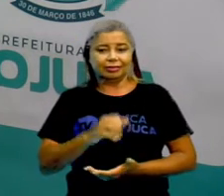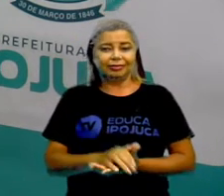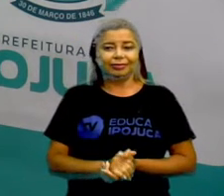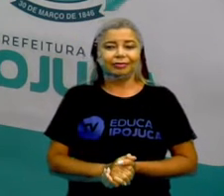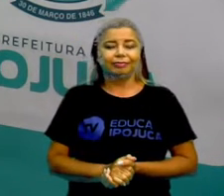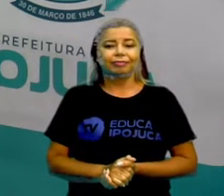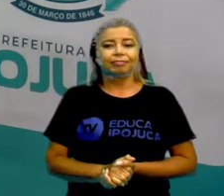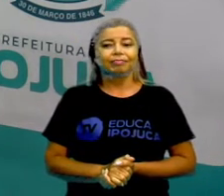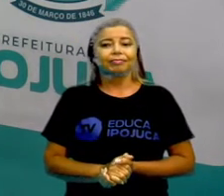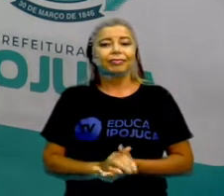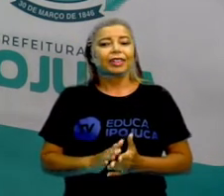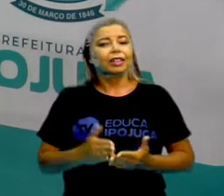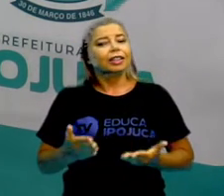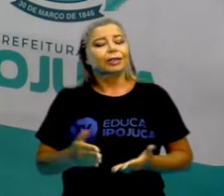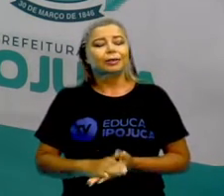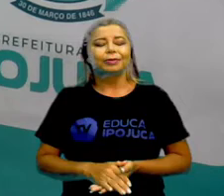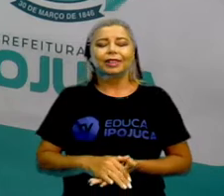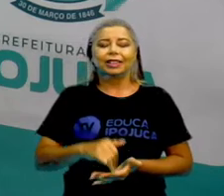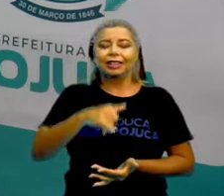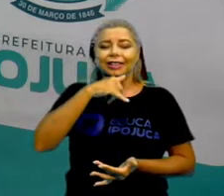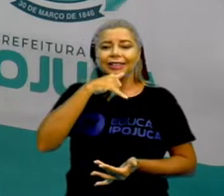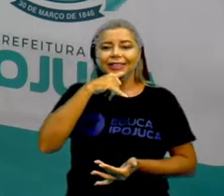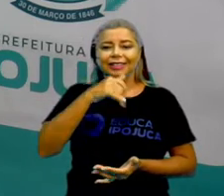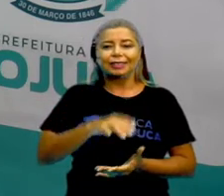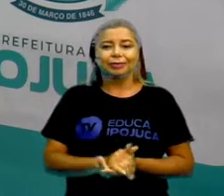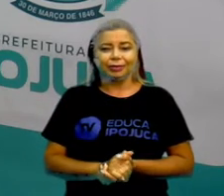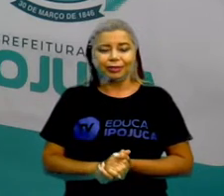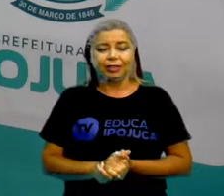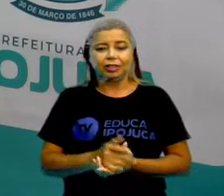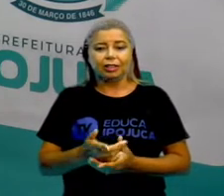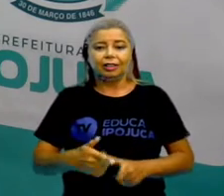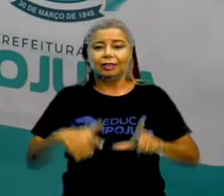eu coloquei alguns exemplos, certo? Com